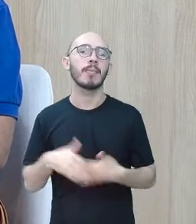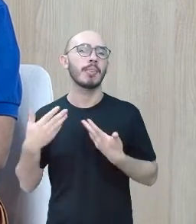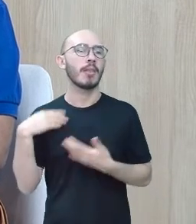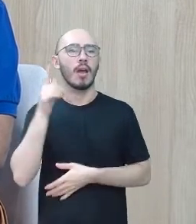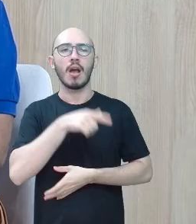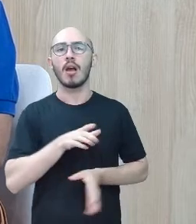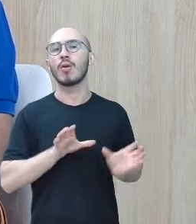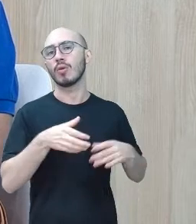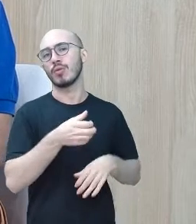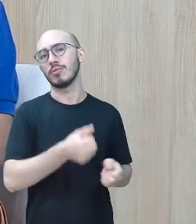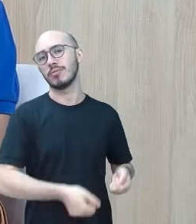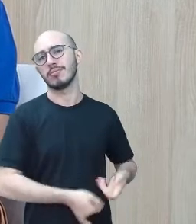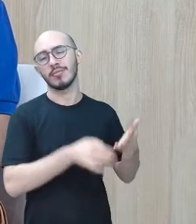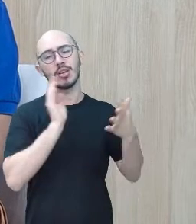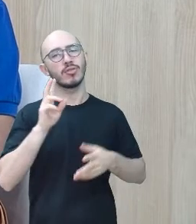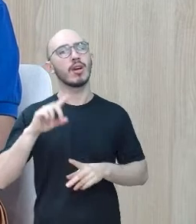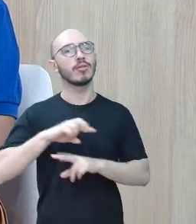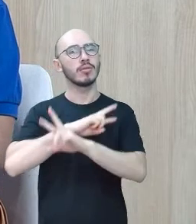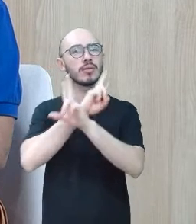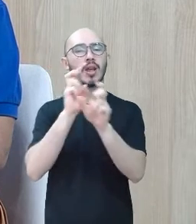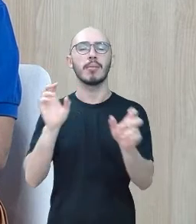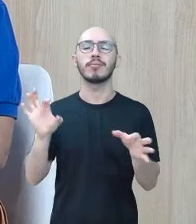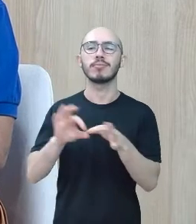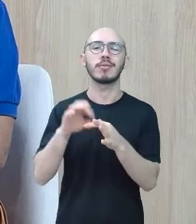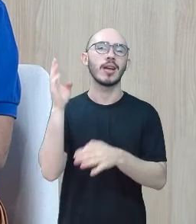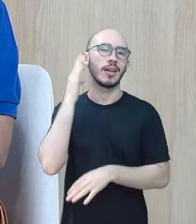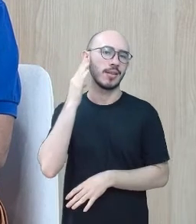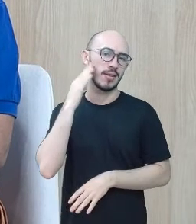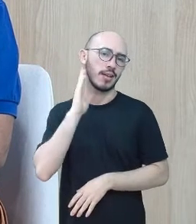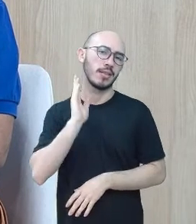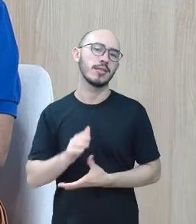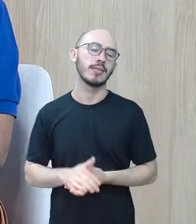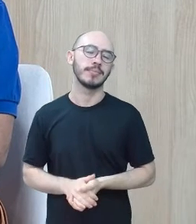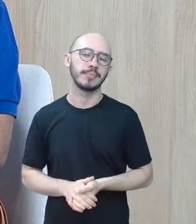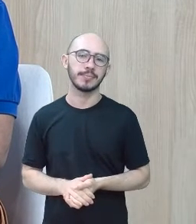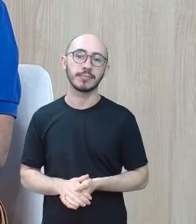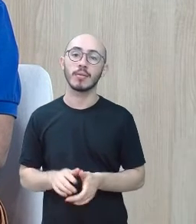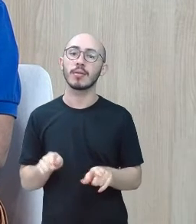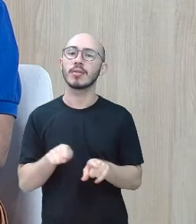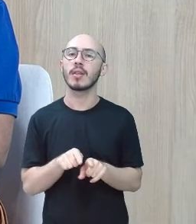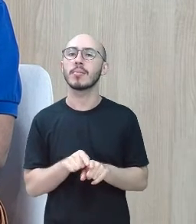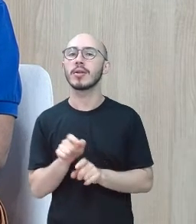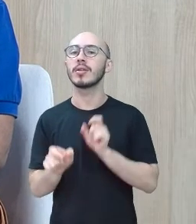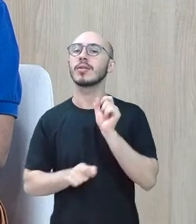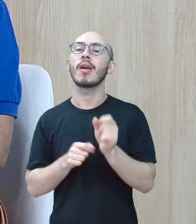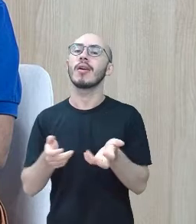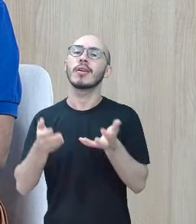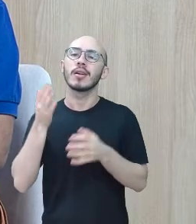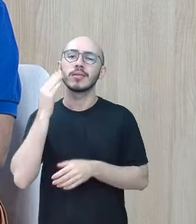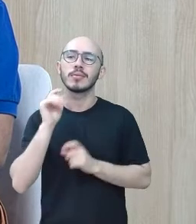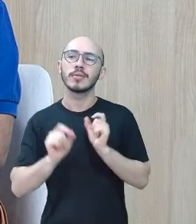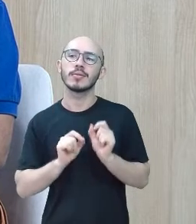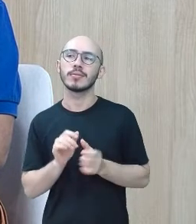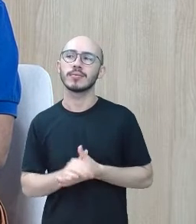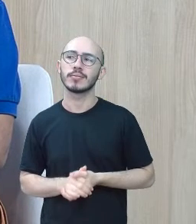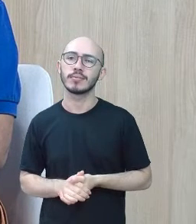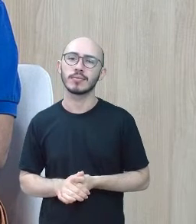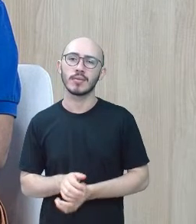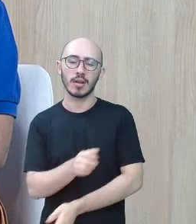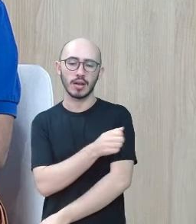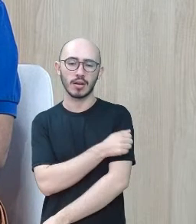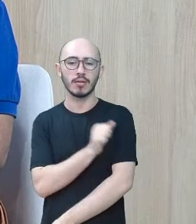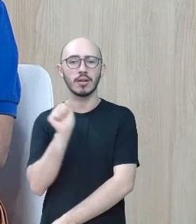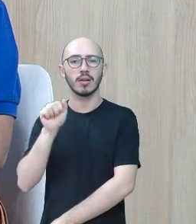que já tá entrosada com o tema, sabe do que a gente tá falando. E eu quero saber, olha, a Ana tá